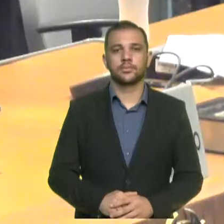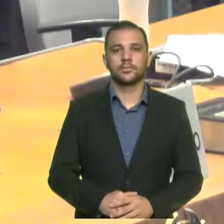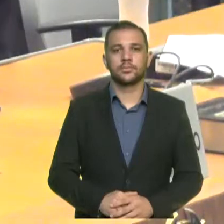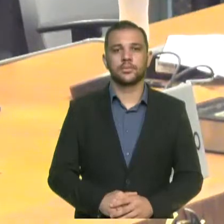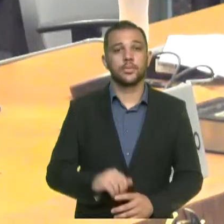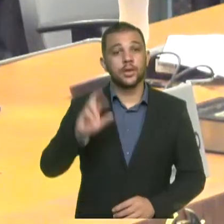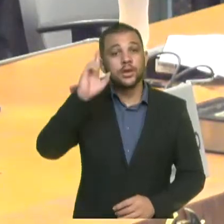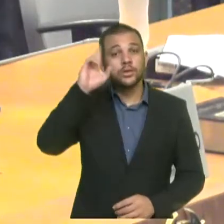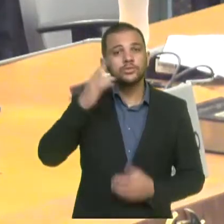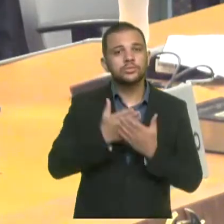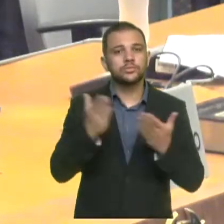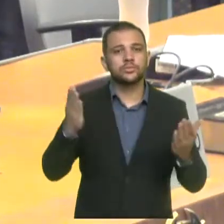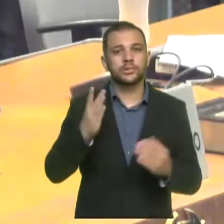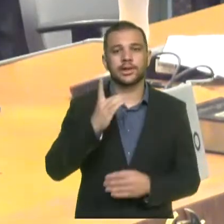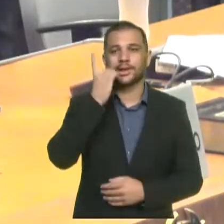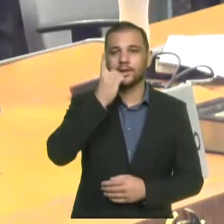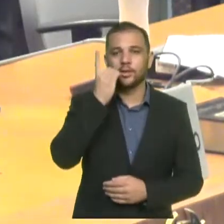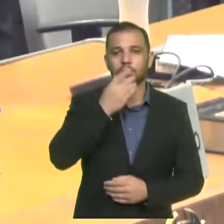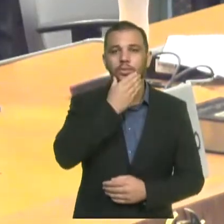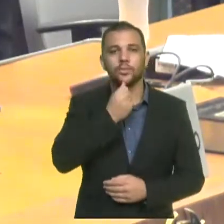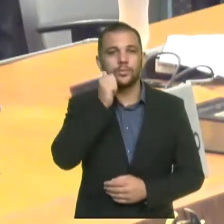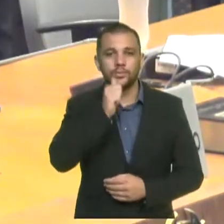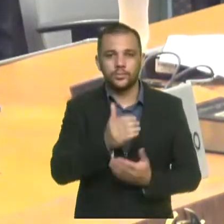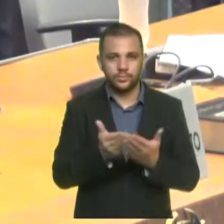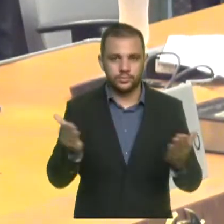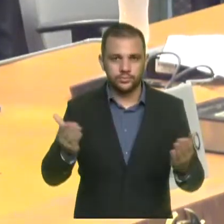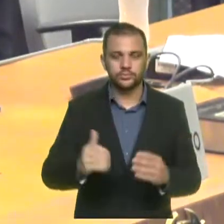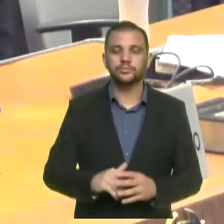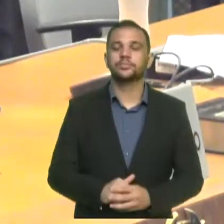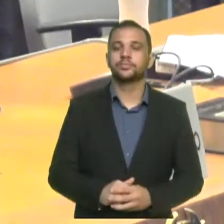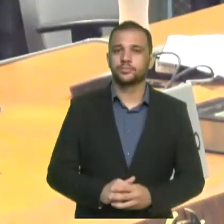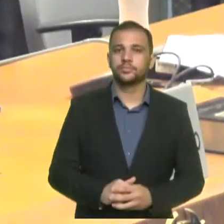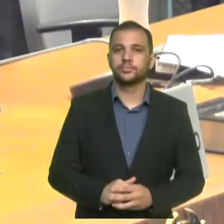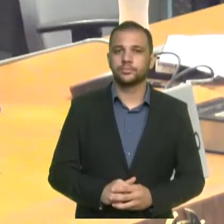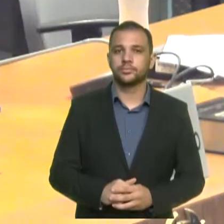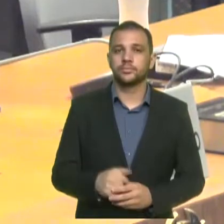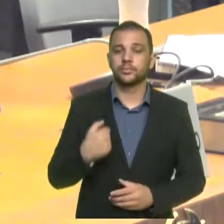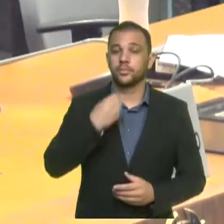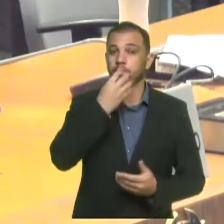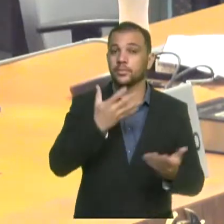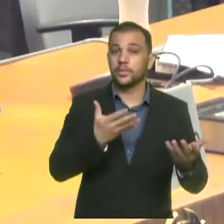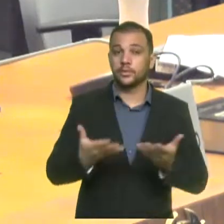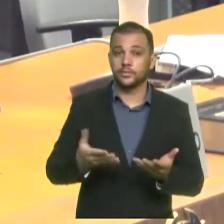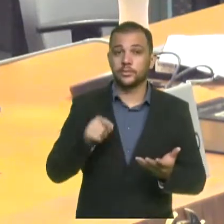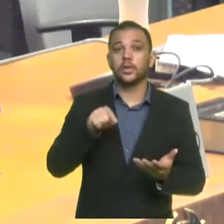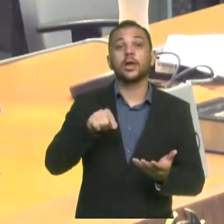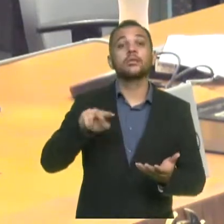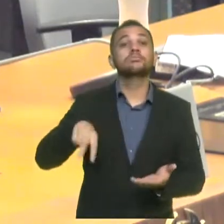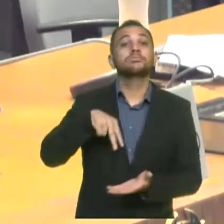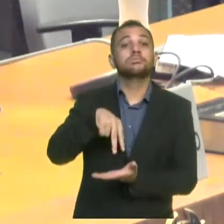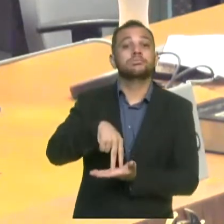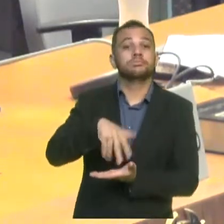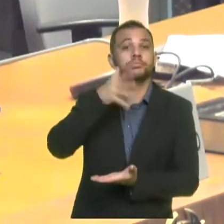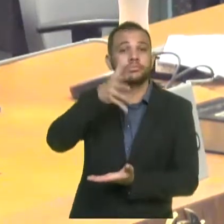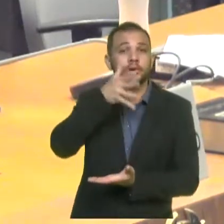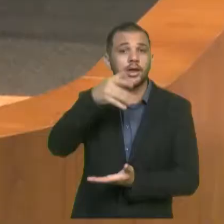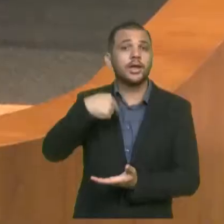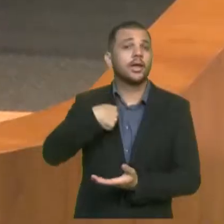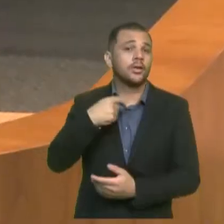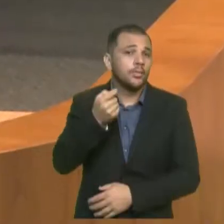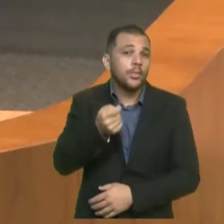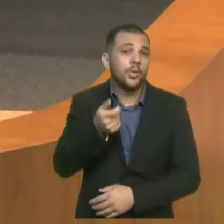senhores deputados, senhoras deputadas, tenho vindo pouco à tribuna em razão de estar sempre presidindo as